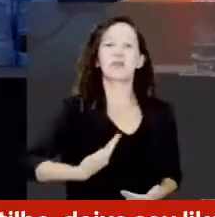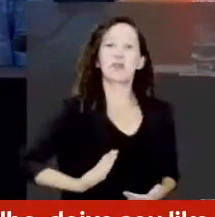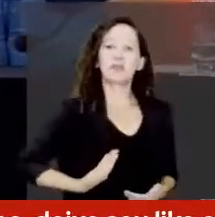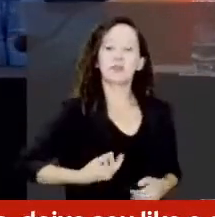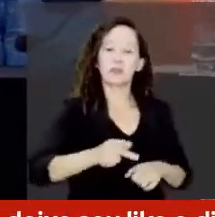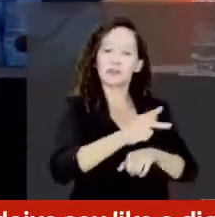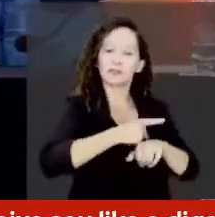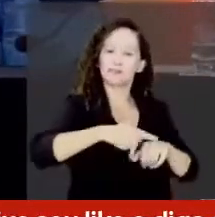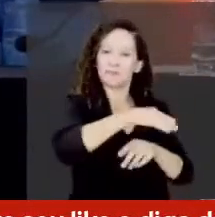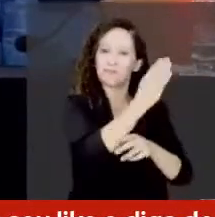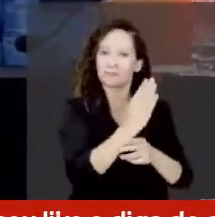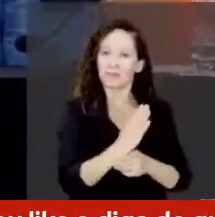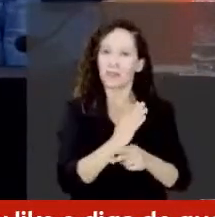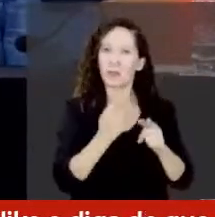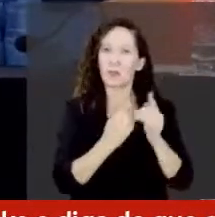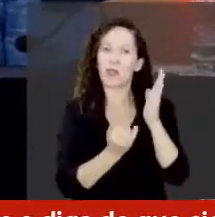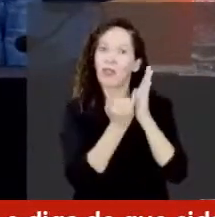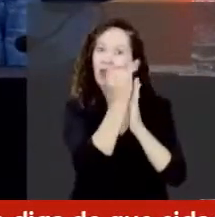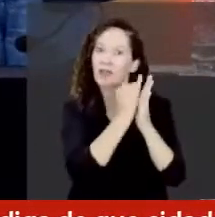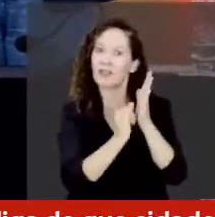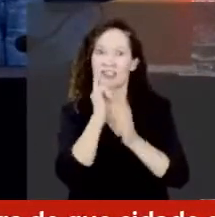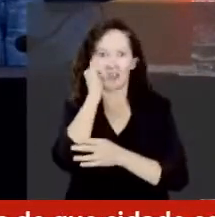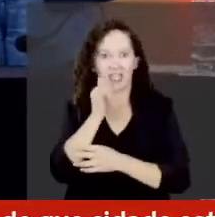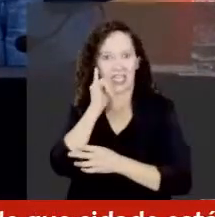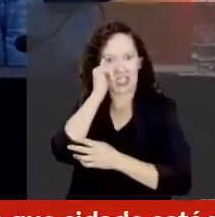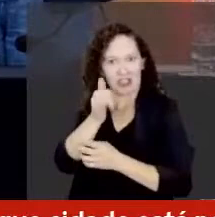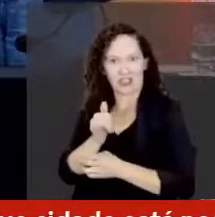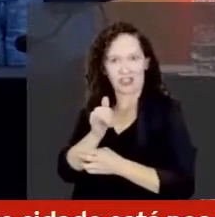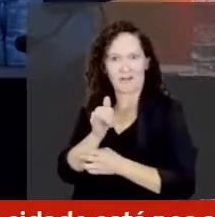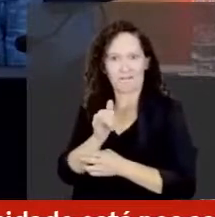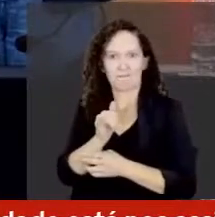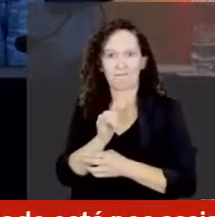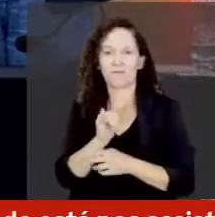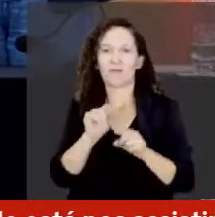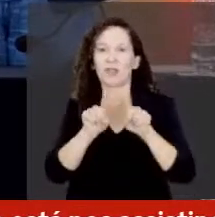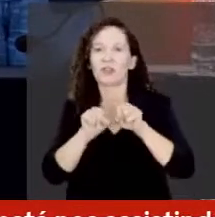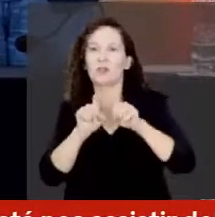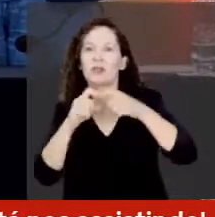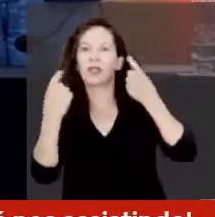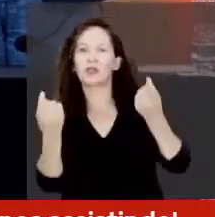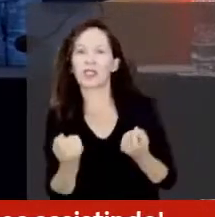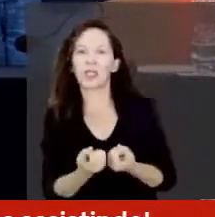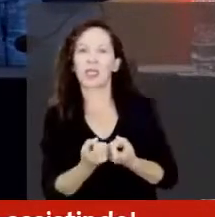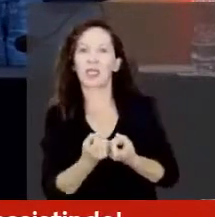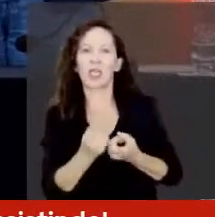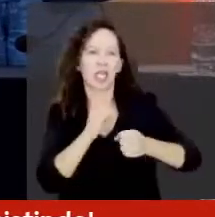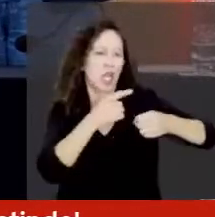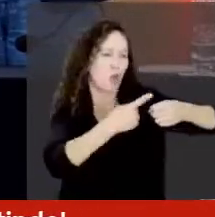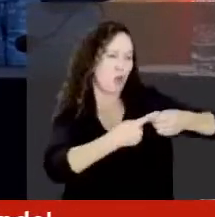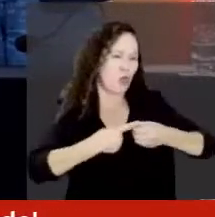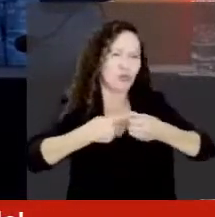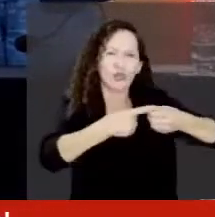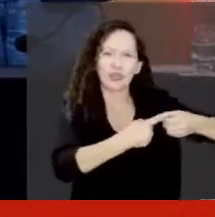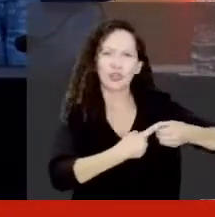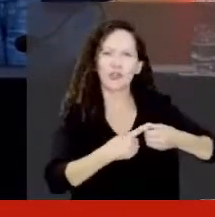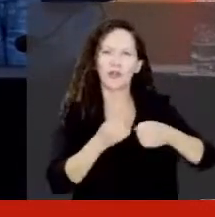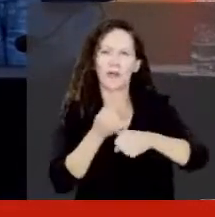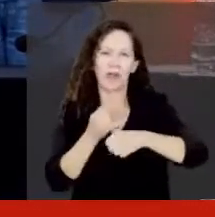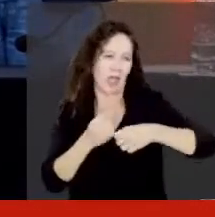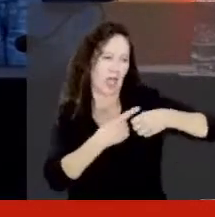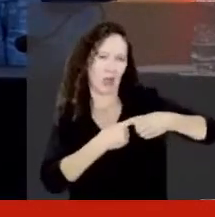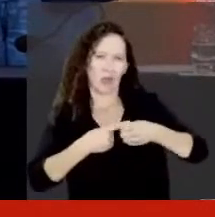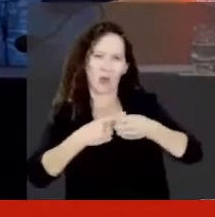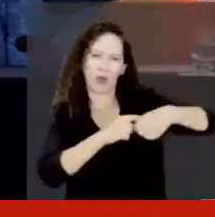vontade de lutar, e a vida histórica que nós temos junto com você, para que você tenha a nossa presença,